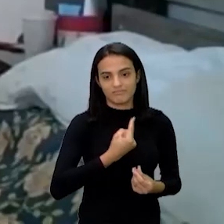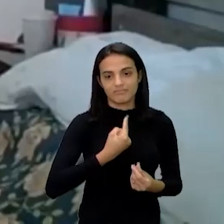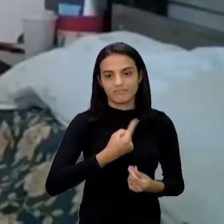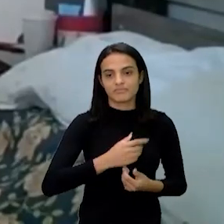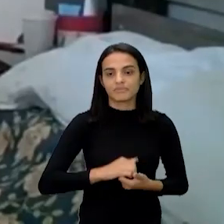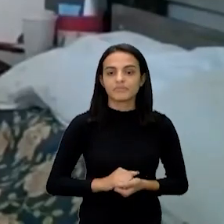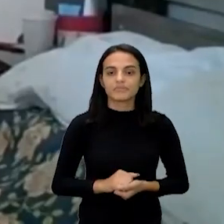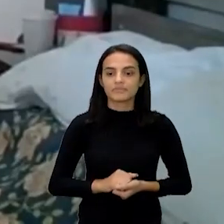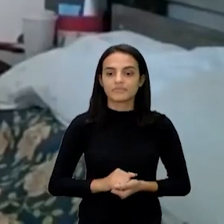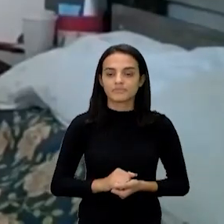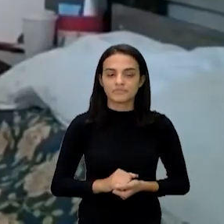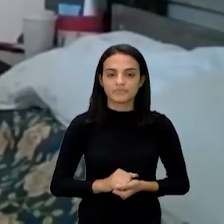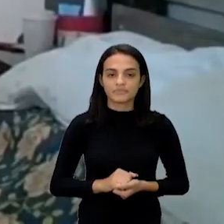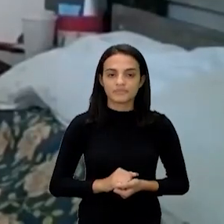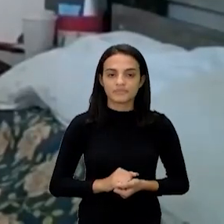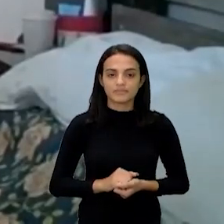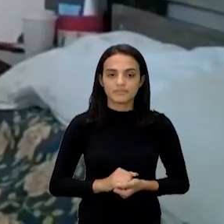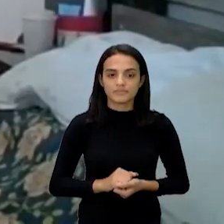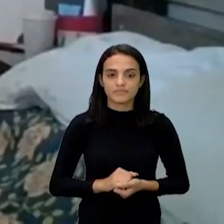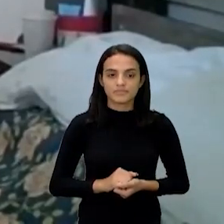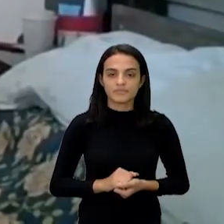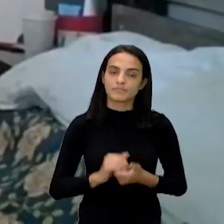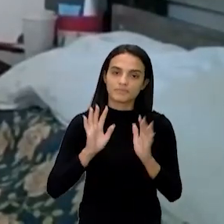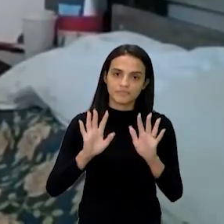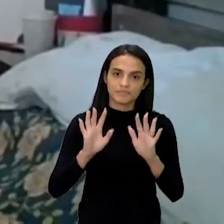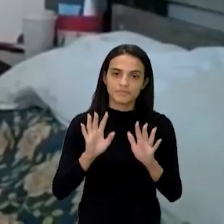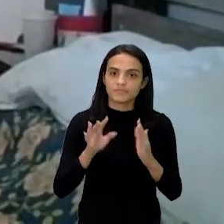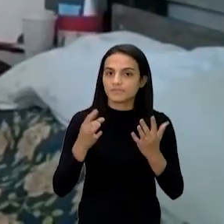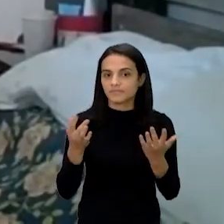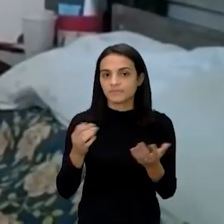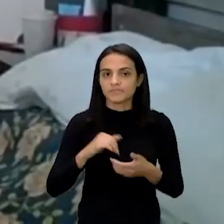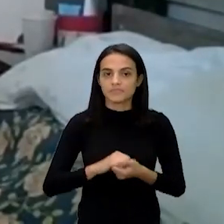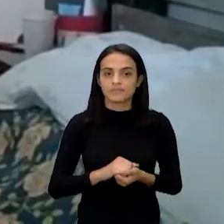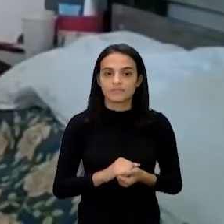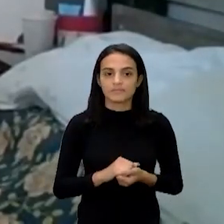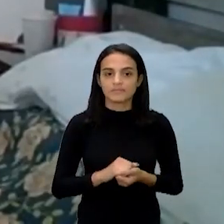escutando muitas pessoas também, mas eu acho que